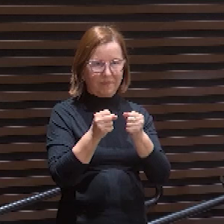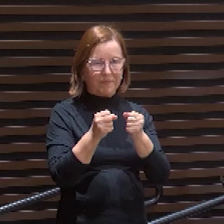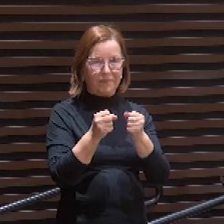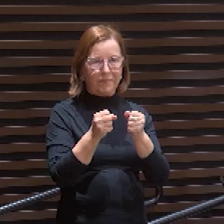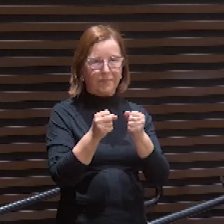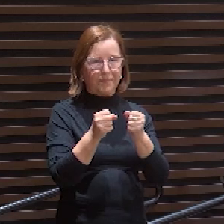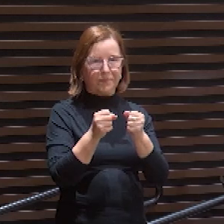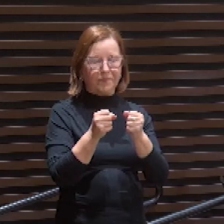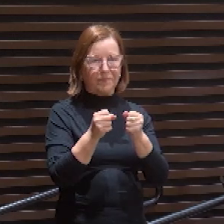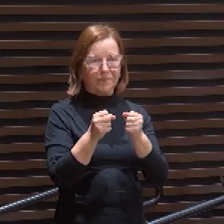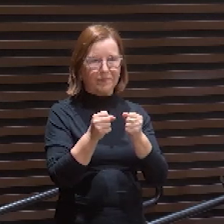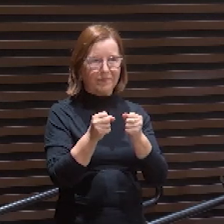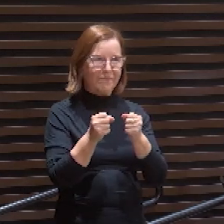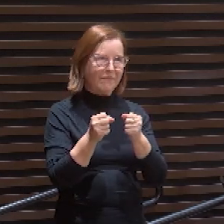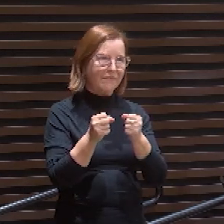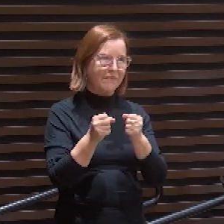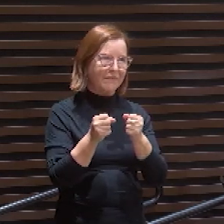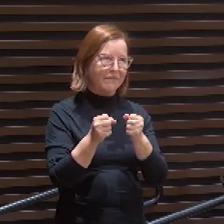e